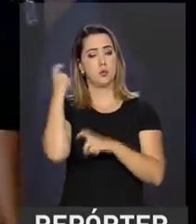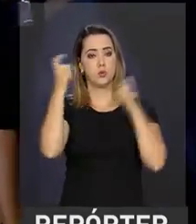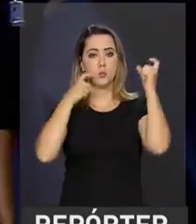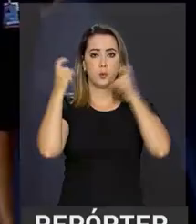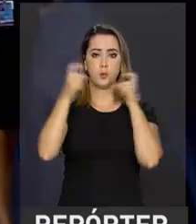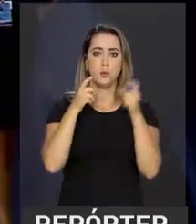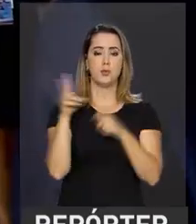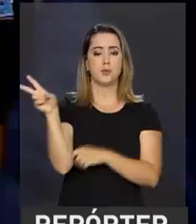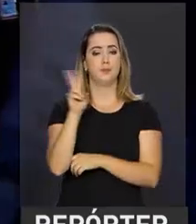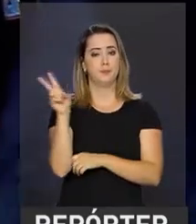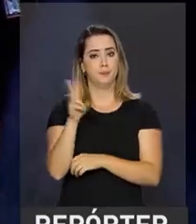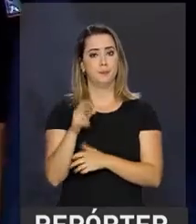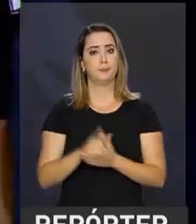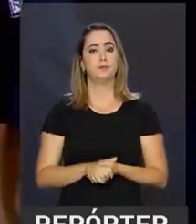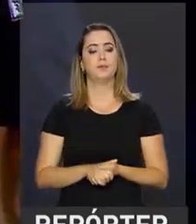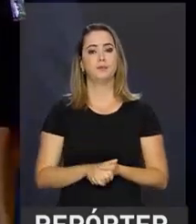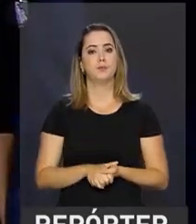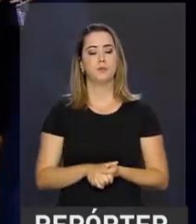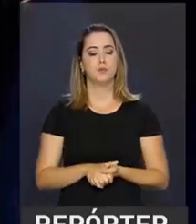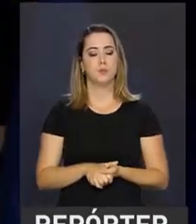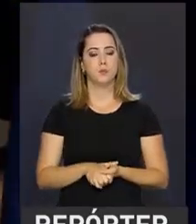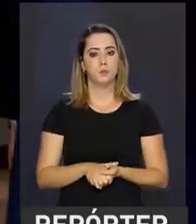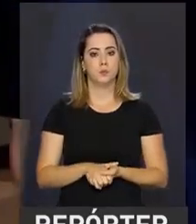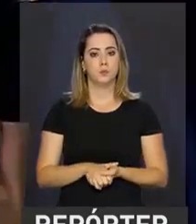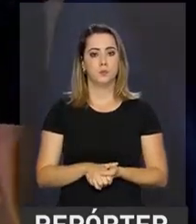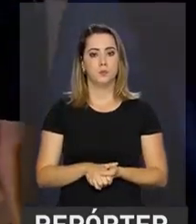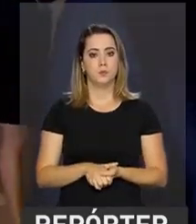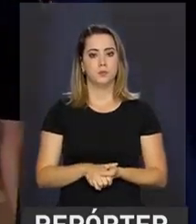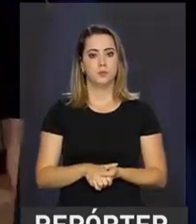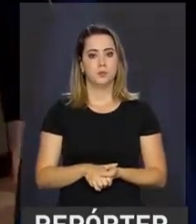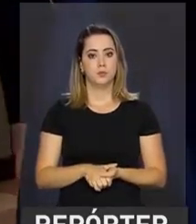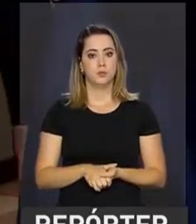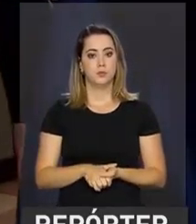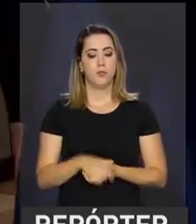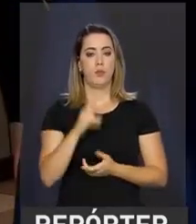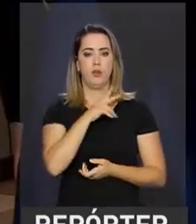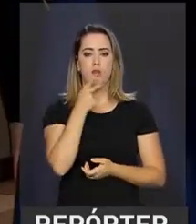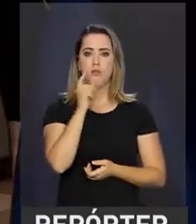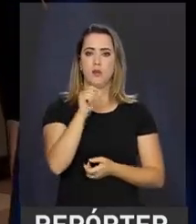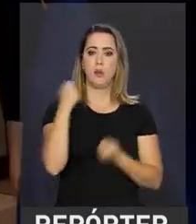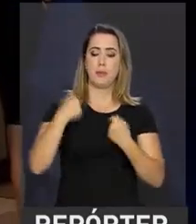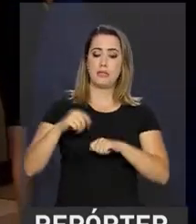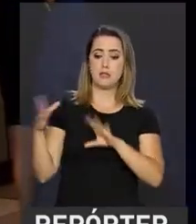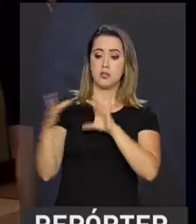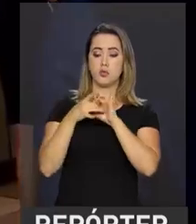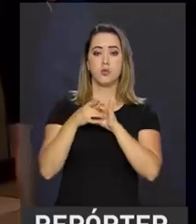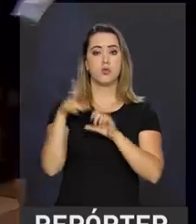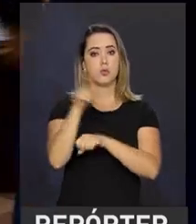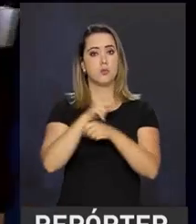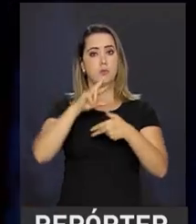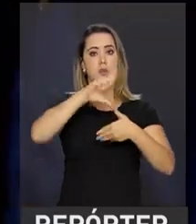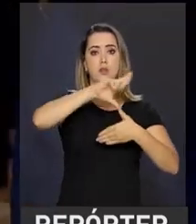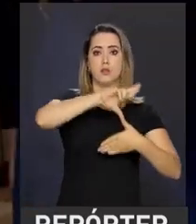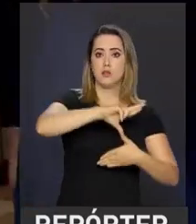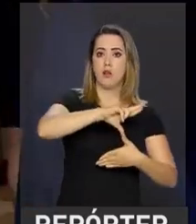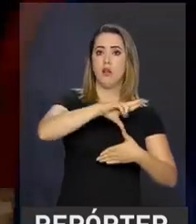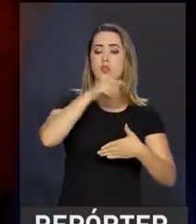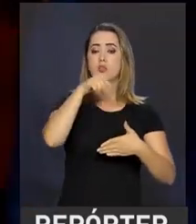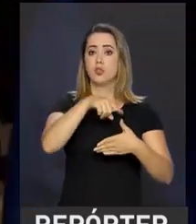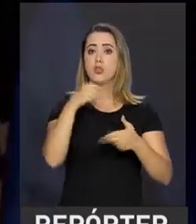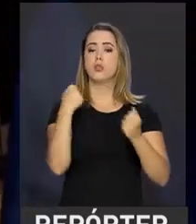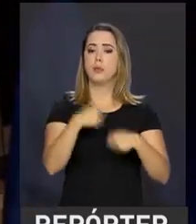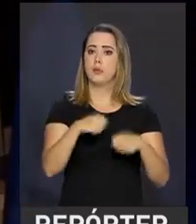preocupação com a Venezuela. Portanto, tem integração absoluta entre os países latino-americanos. Revelamos também